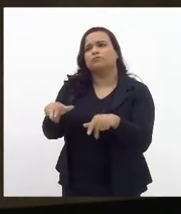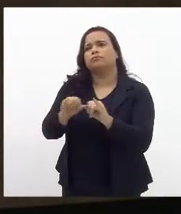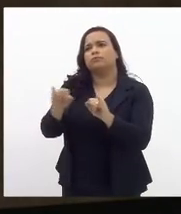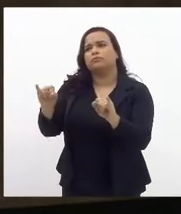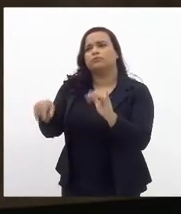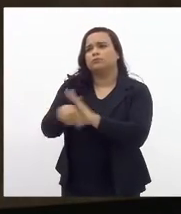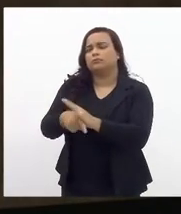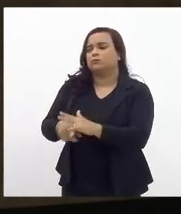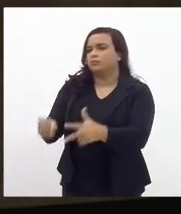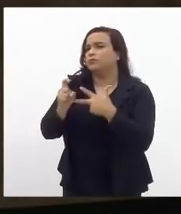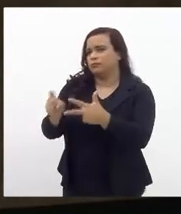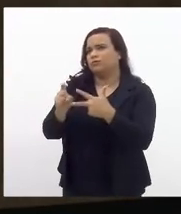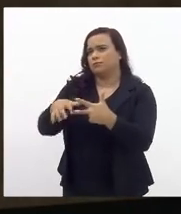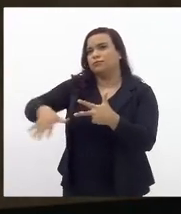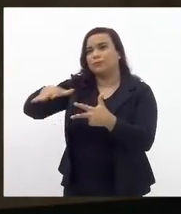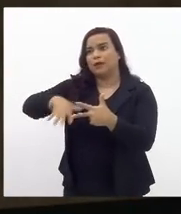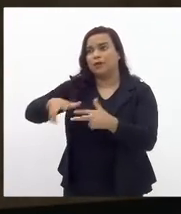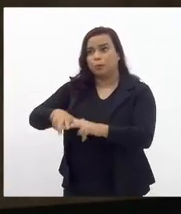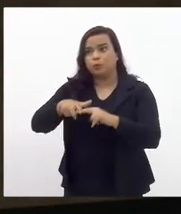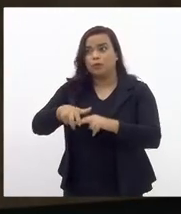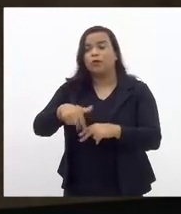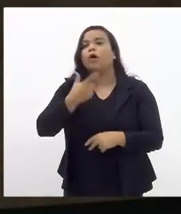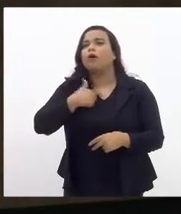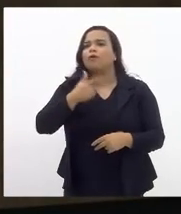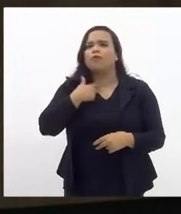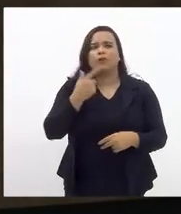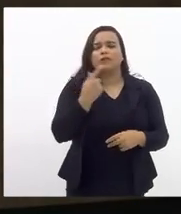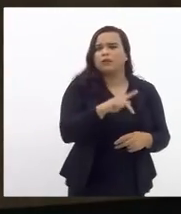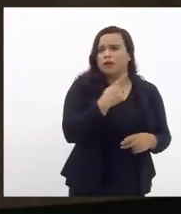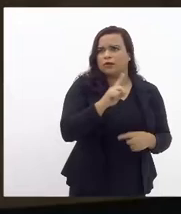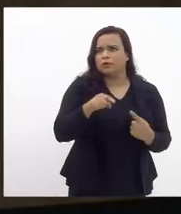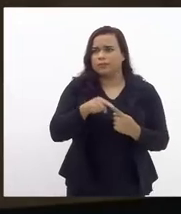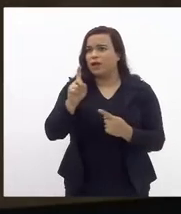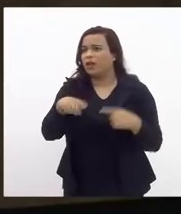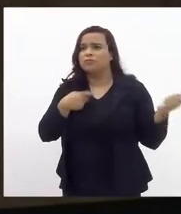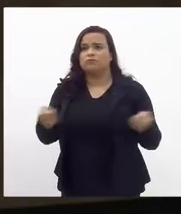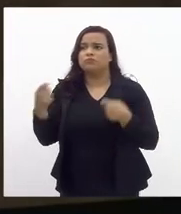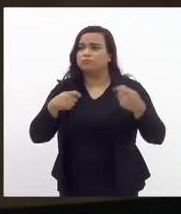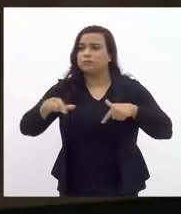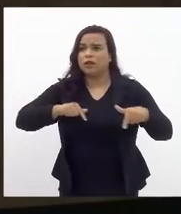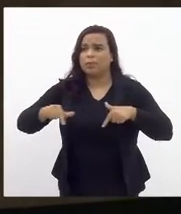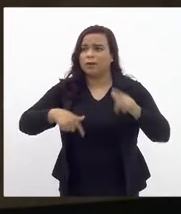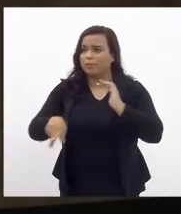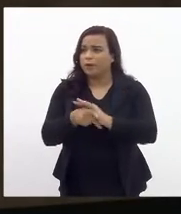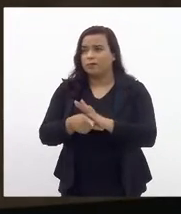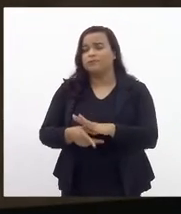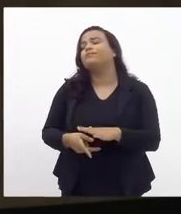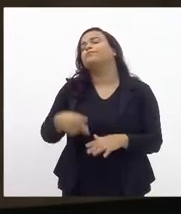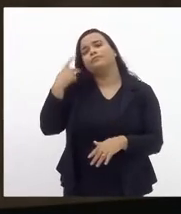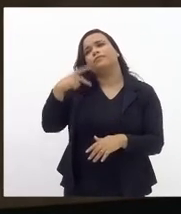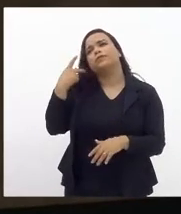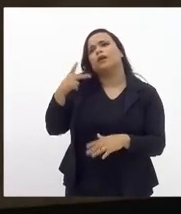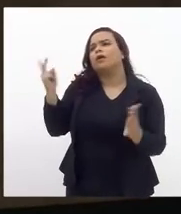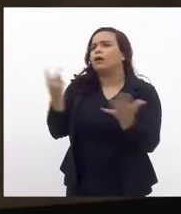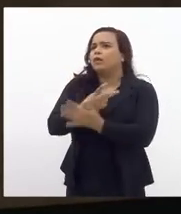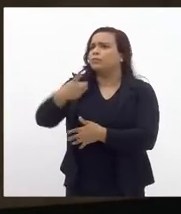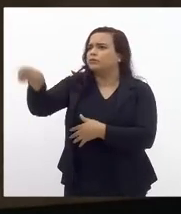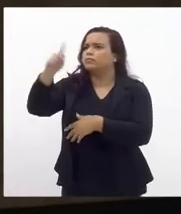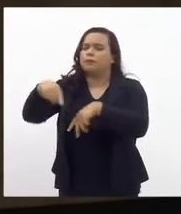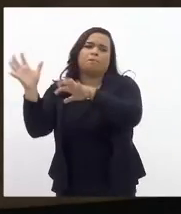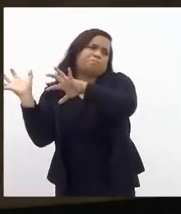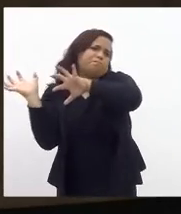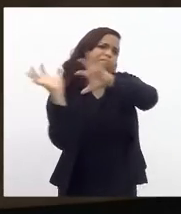Executivo, e por essa intenção, que é do cotidiano da vida parlamentar, se abateu sobre ela uma